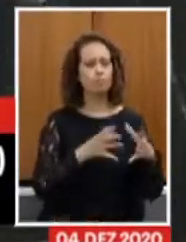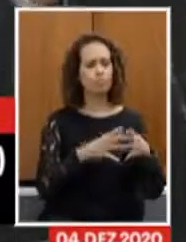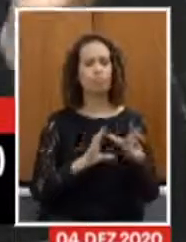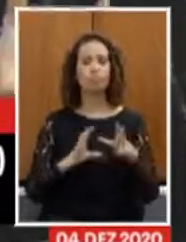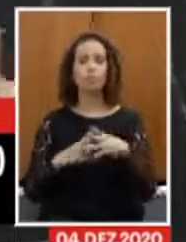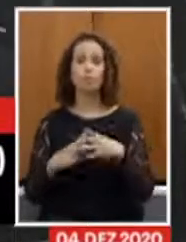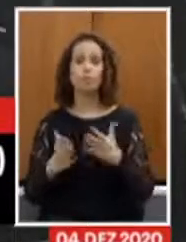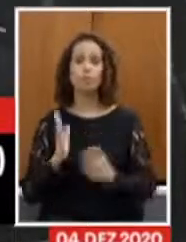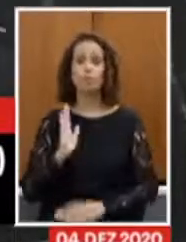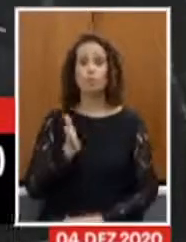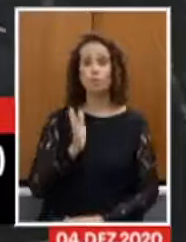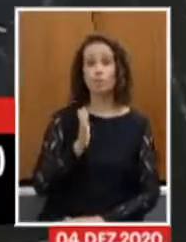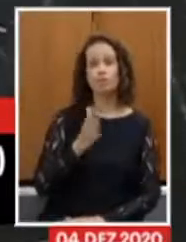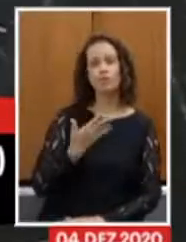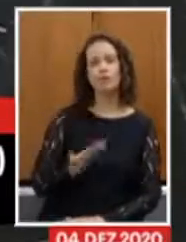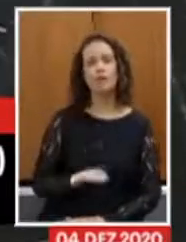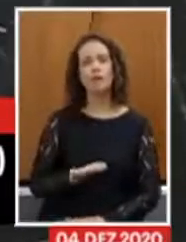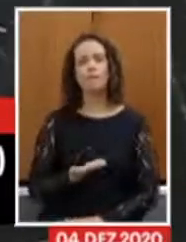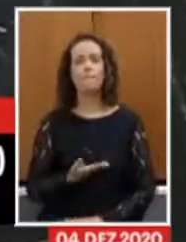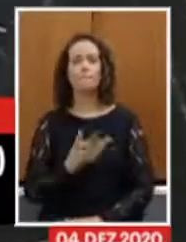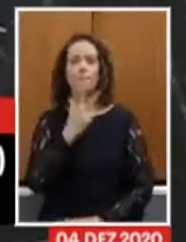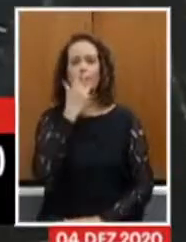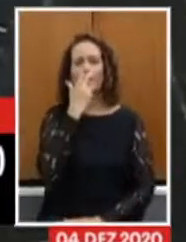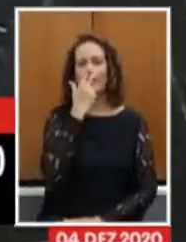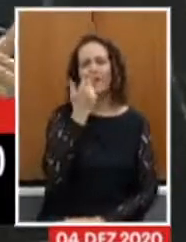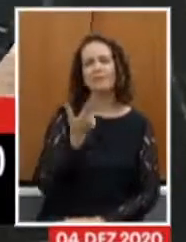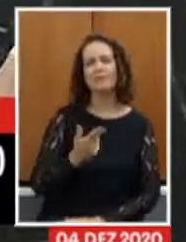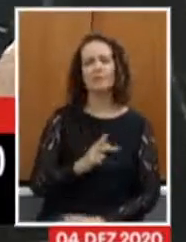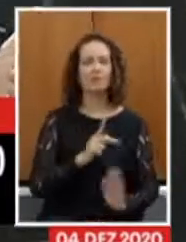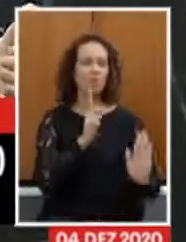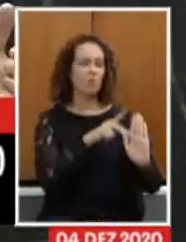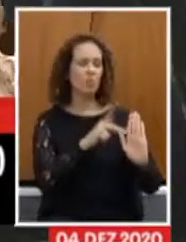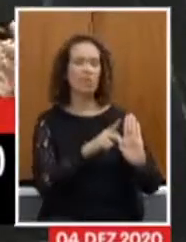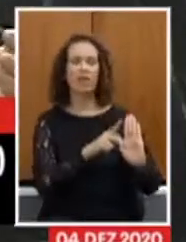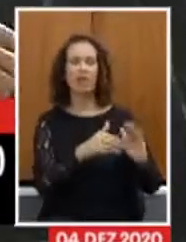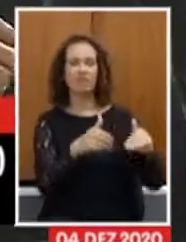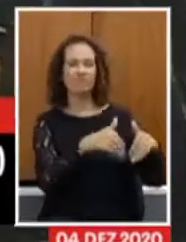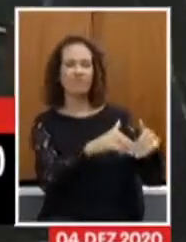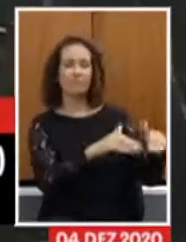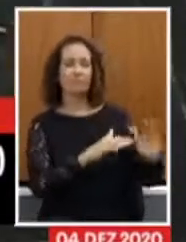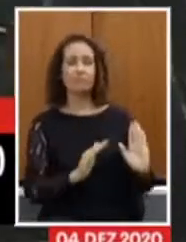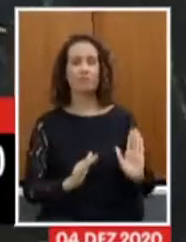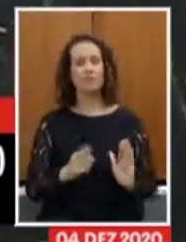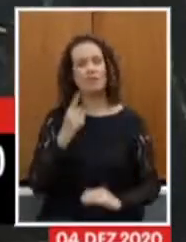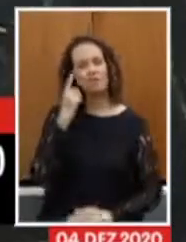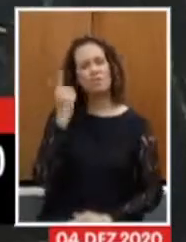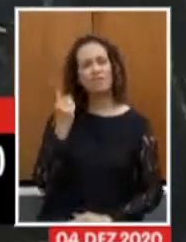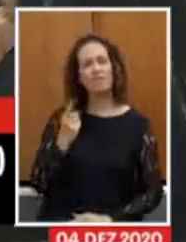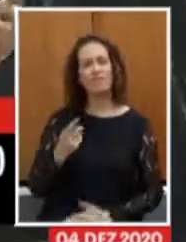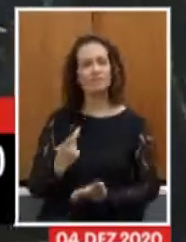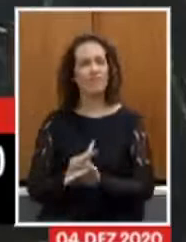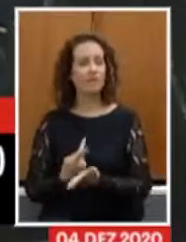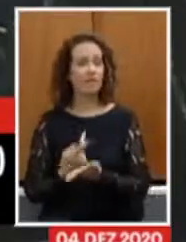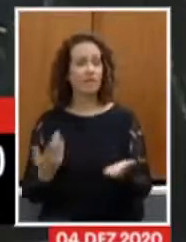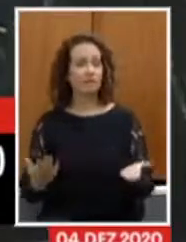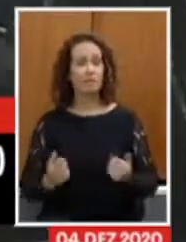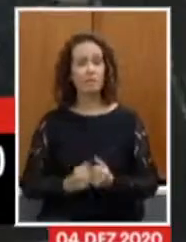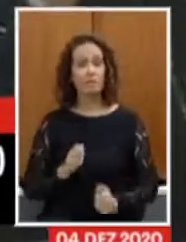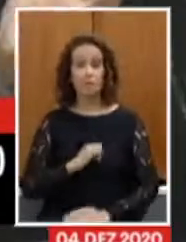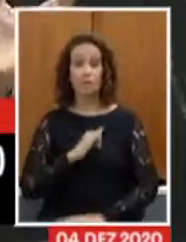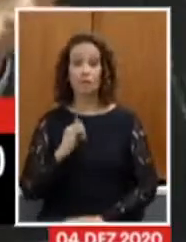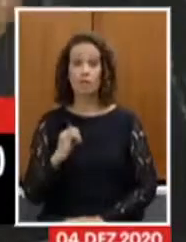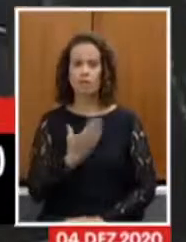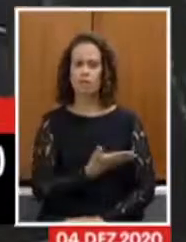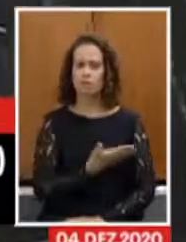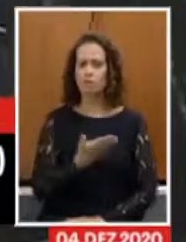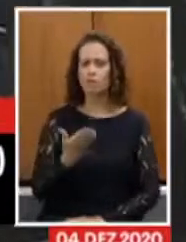uma descaracterização novamente do projeto, que eu achei que não foi certo. Porque a partir do momento que você